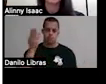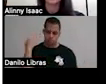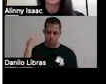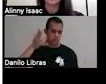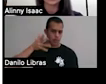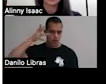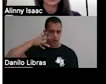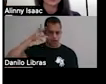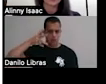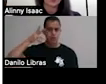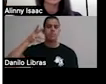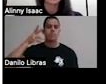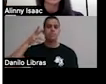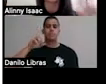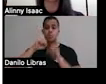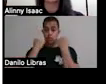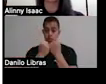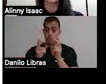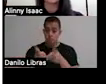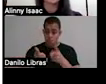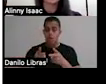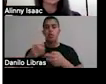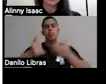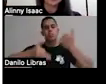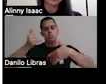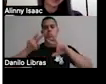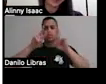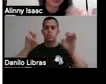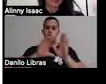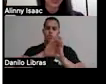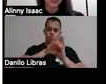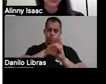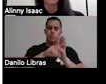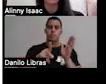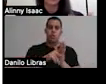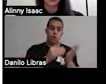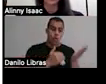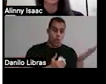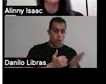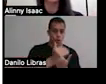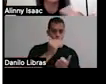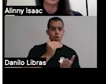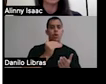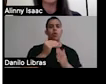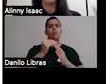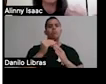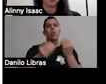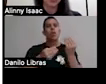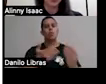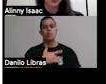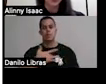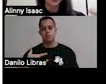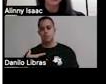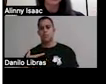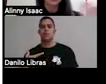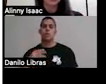recentemente aqui, nesses seminários, tratando sobre esse conceito da origem desenvolvimentista da saúde da doença, ou